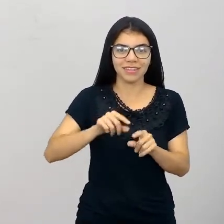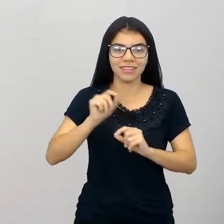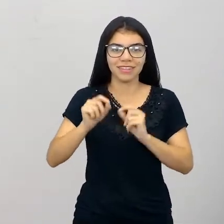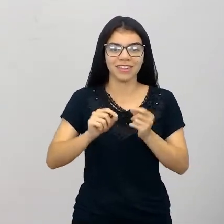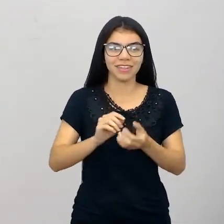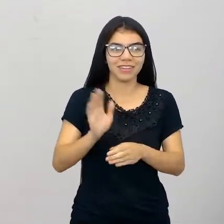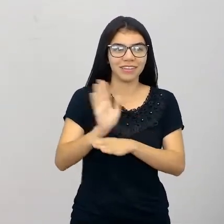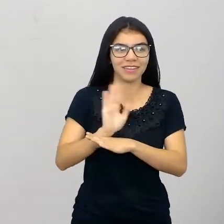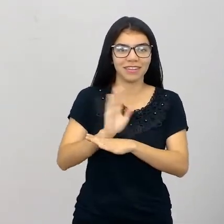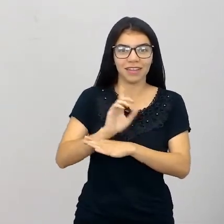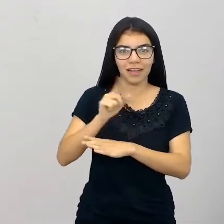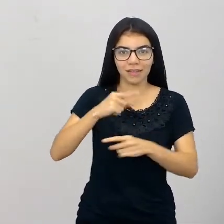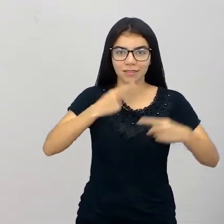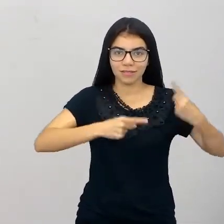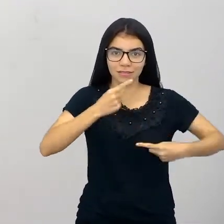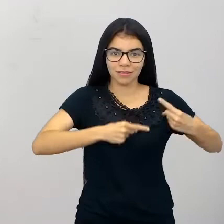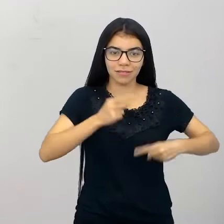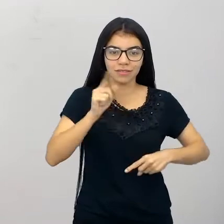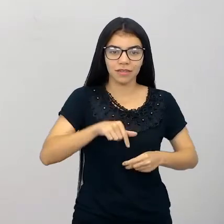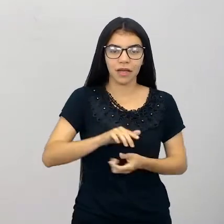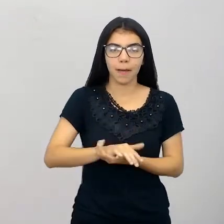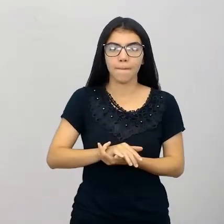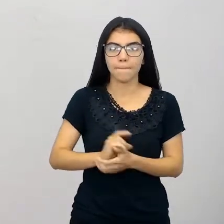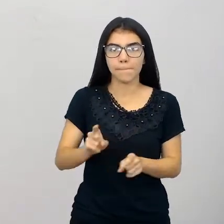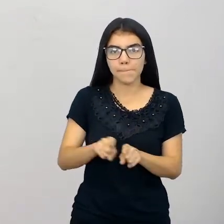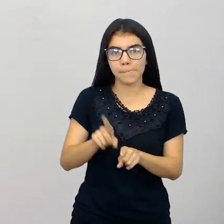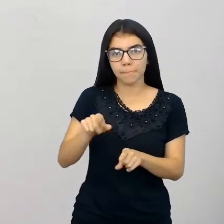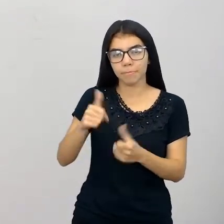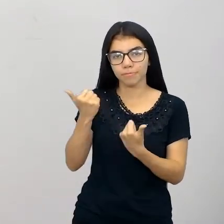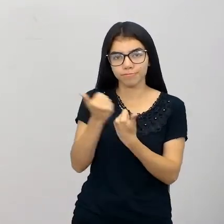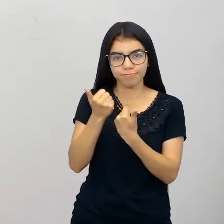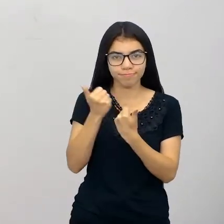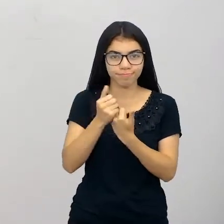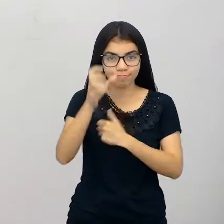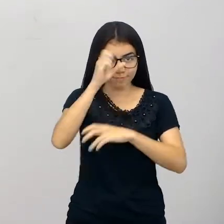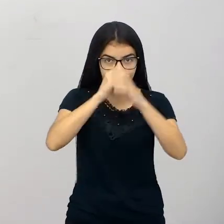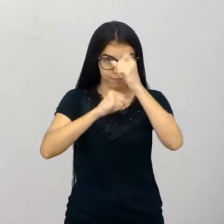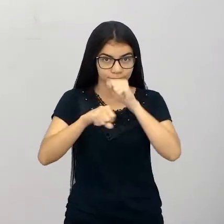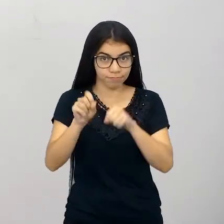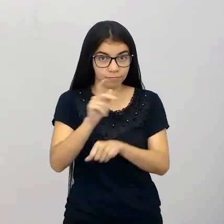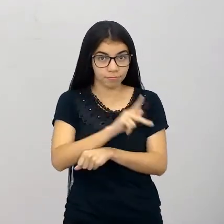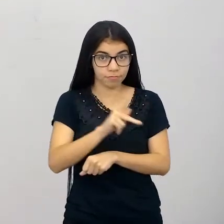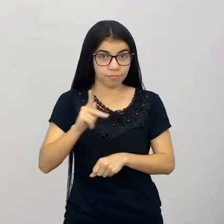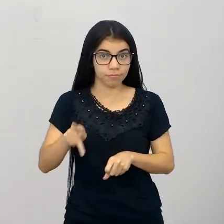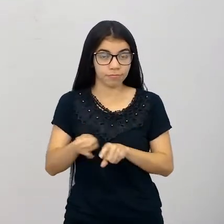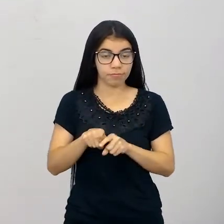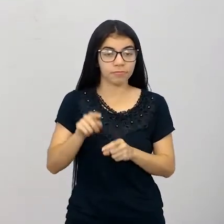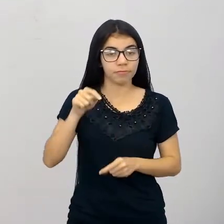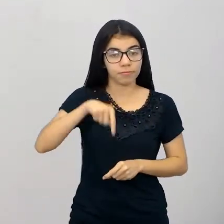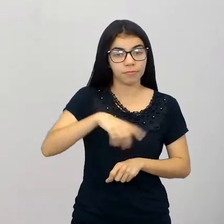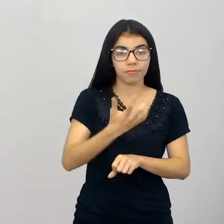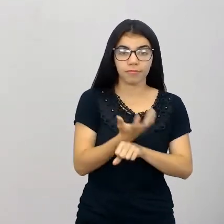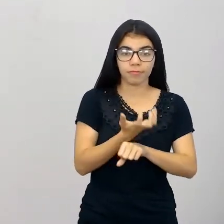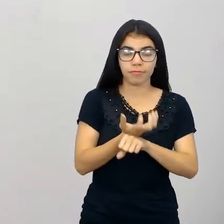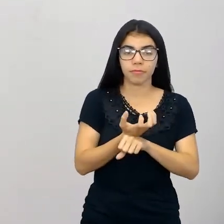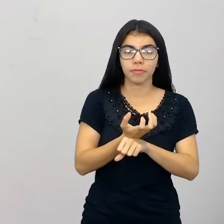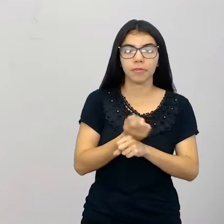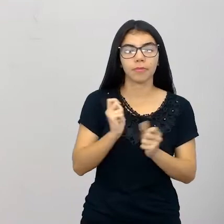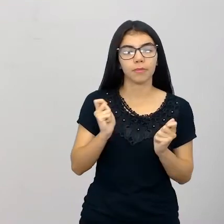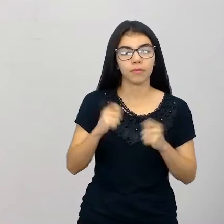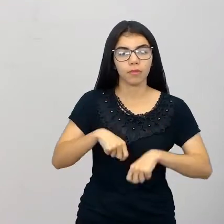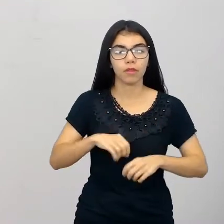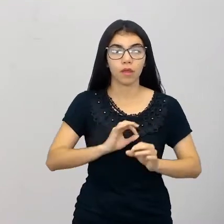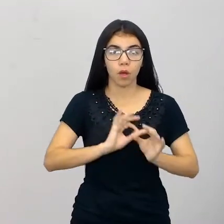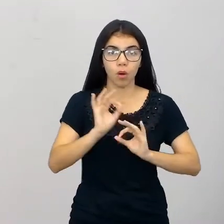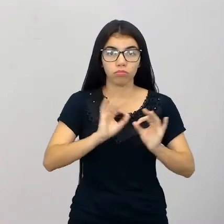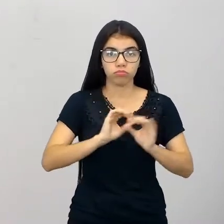cinema, debatemos sobre a estrutura da crítica, nos apoiamos nos aprendizados dos demais professores deste componente para poder